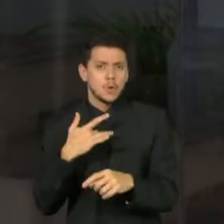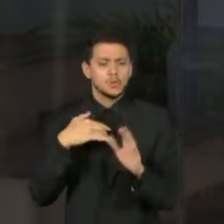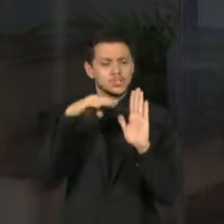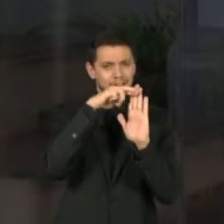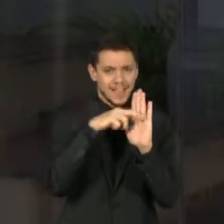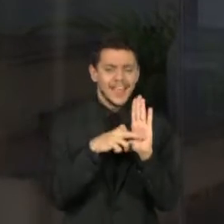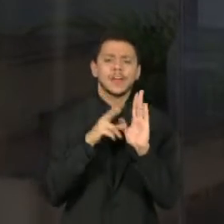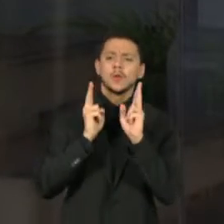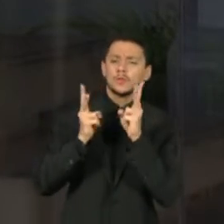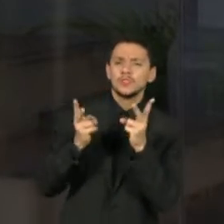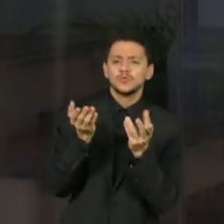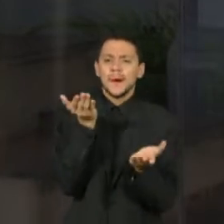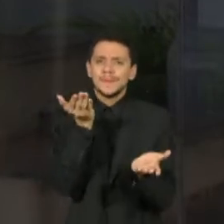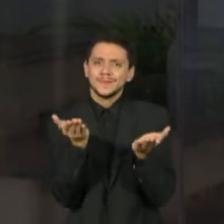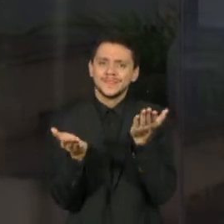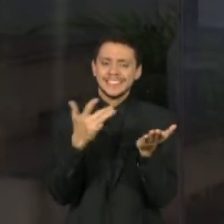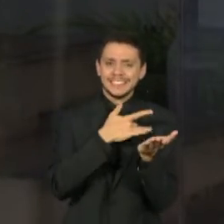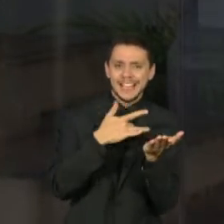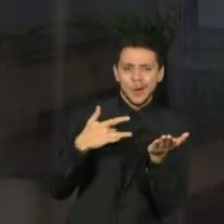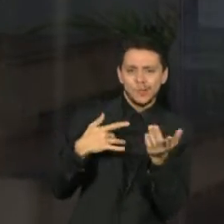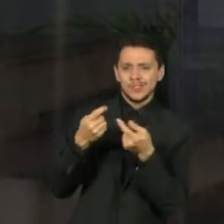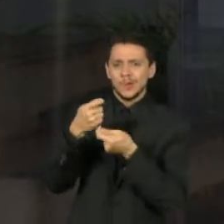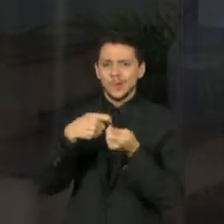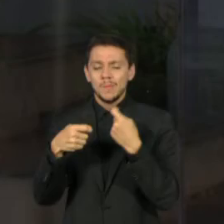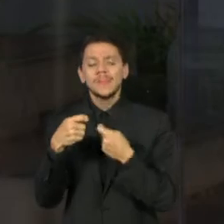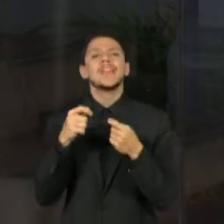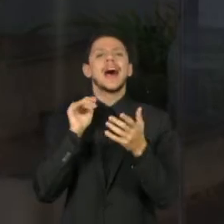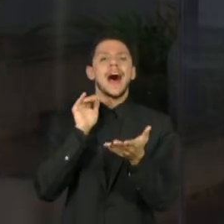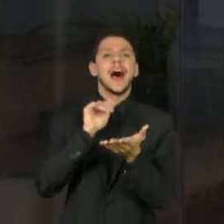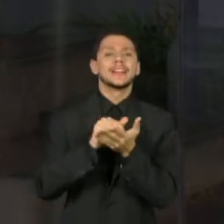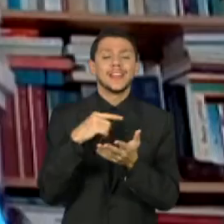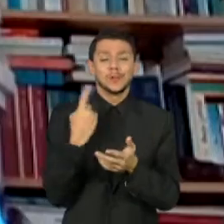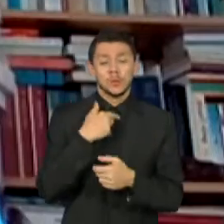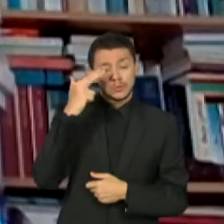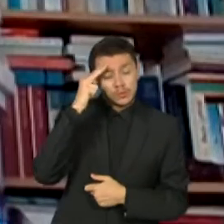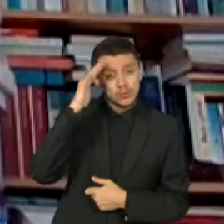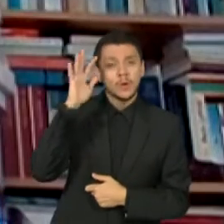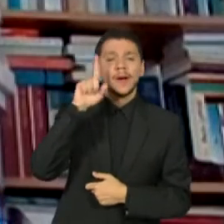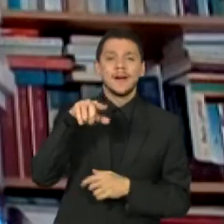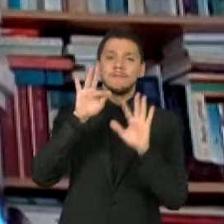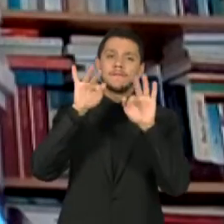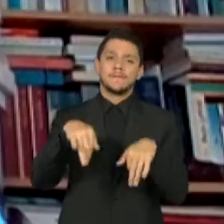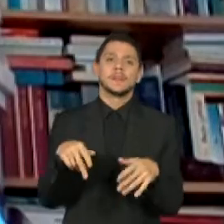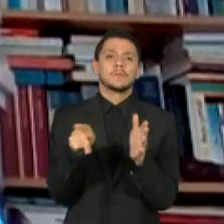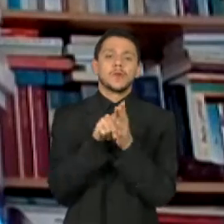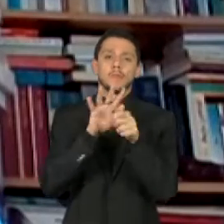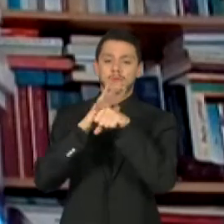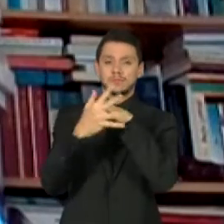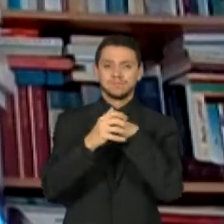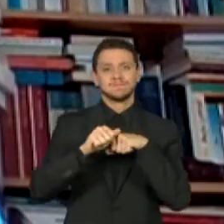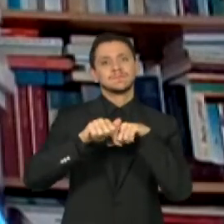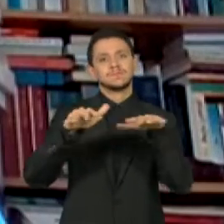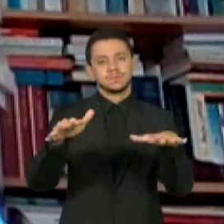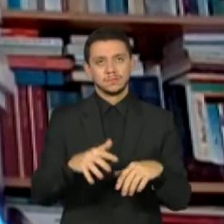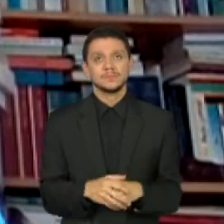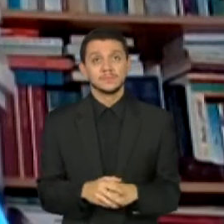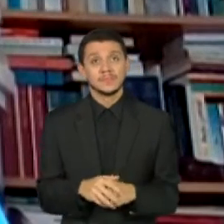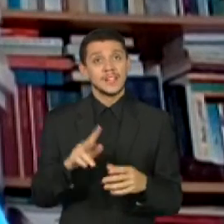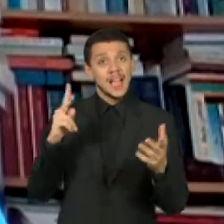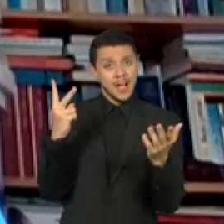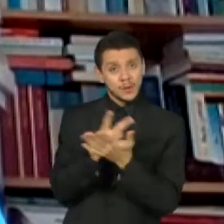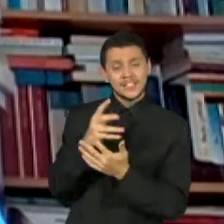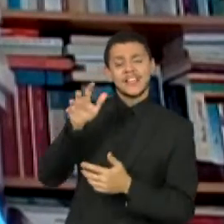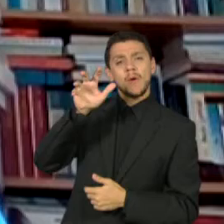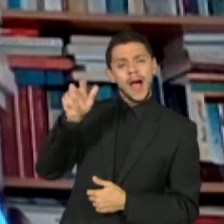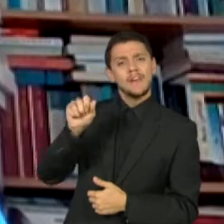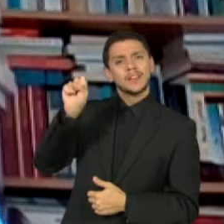economia, até chegarmos ao tão sonhado fim da pandemia de Covid-19. Caso o que aconteceu na África do Sul e no Reino